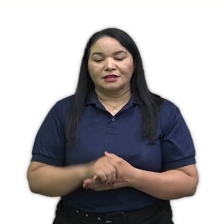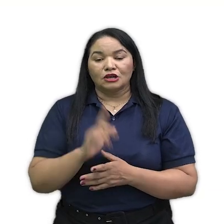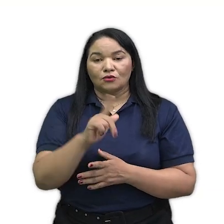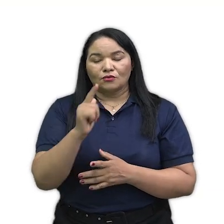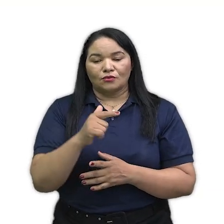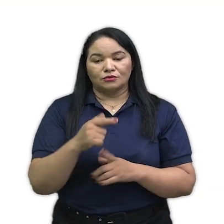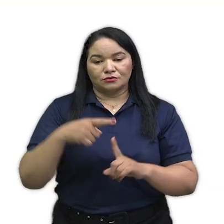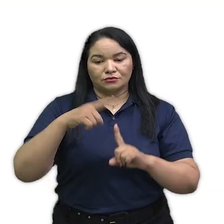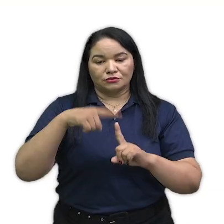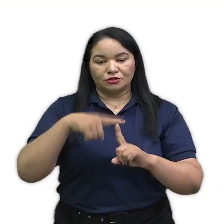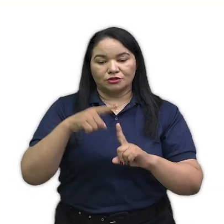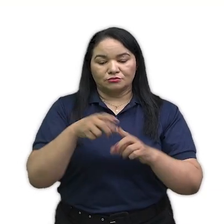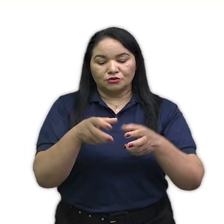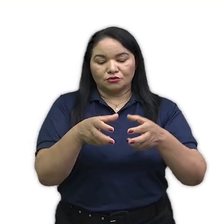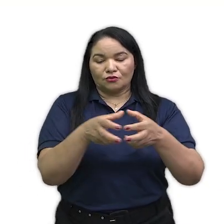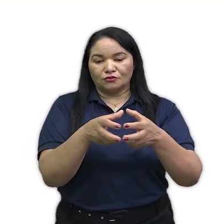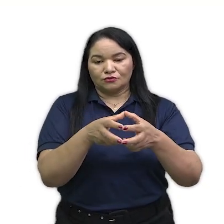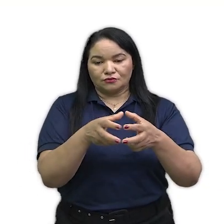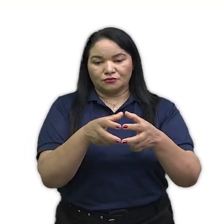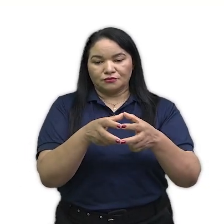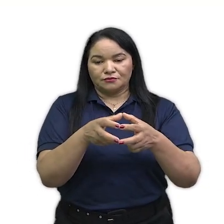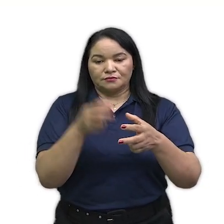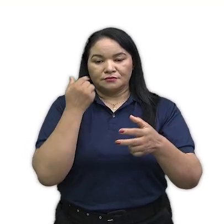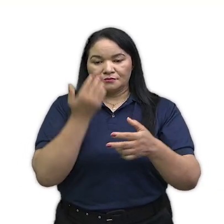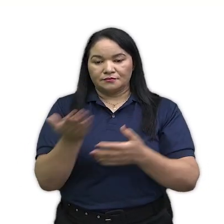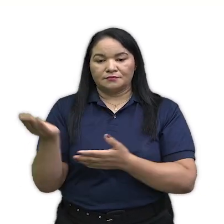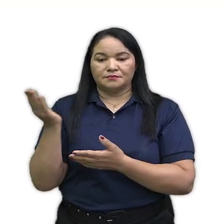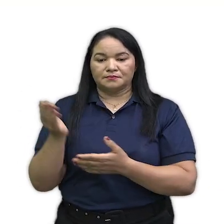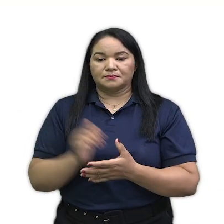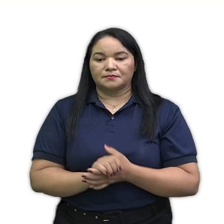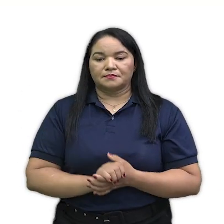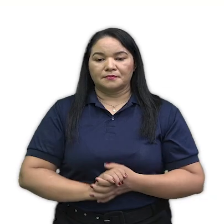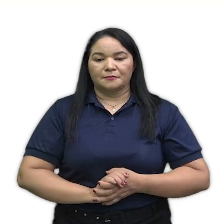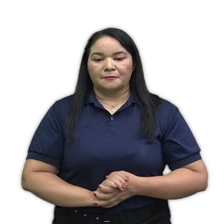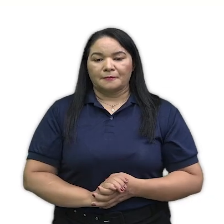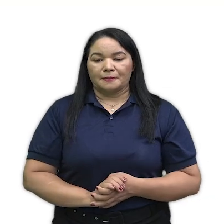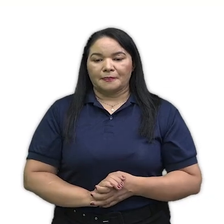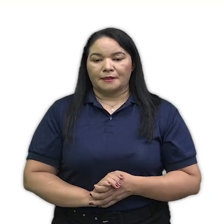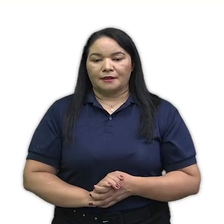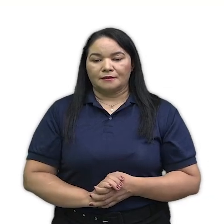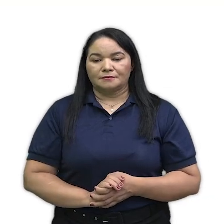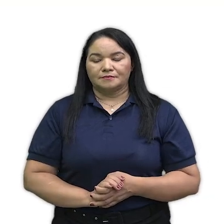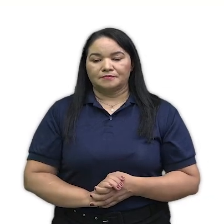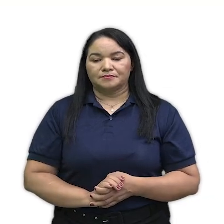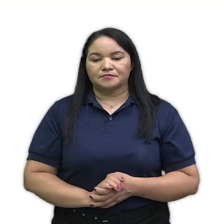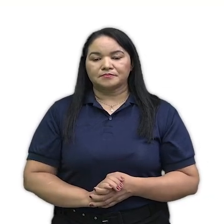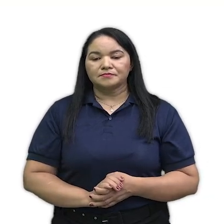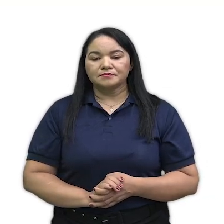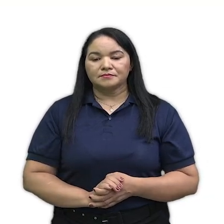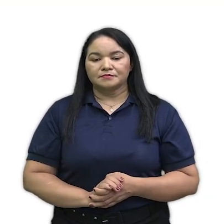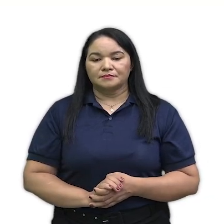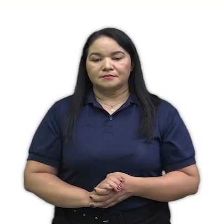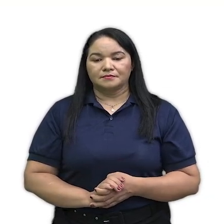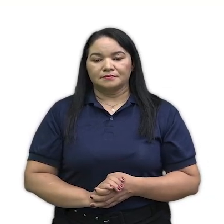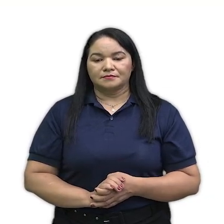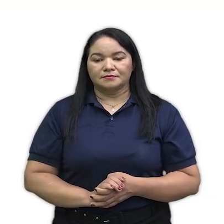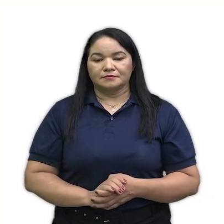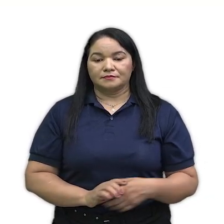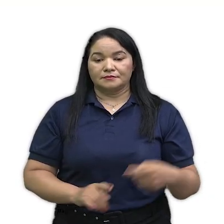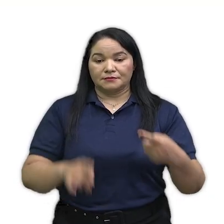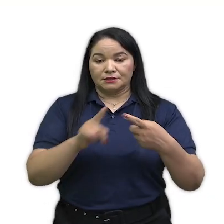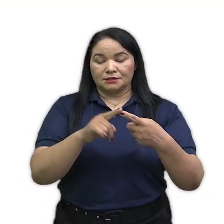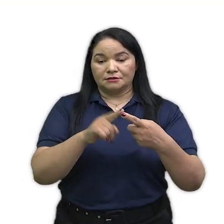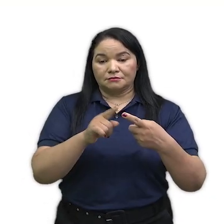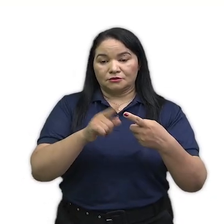Vamos a um outro tipo de conjunto, vou até identificar aqui rapidamente, olha só. Nós temos então aqui o amodal, nós temos o conjunto